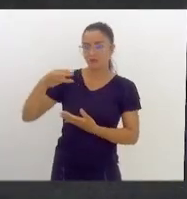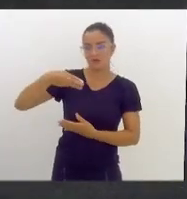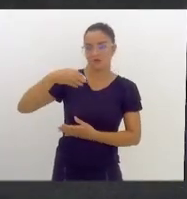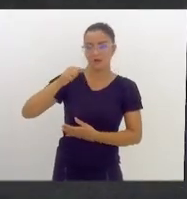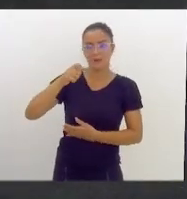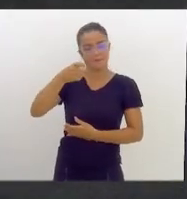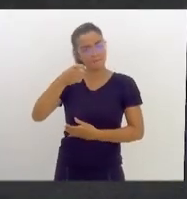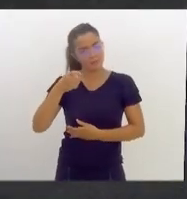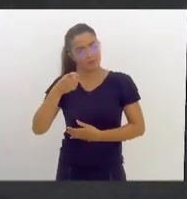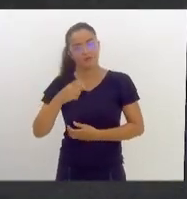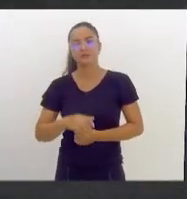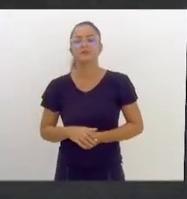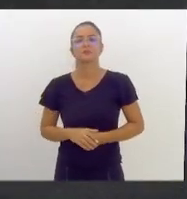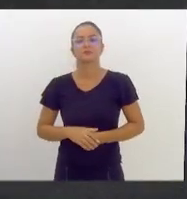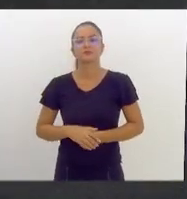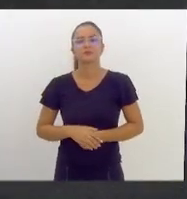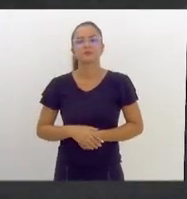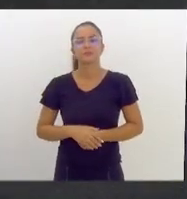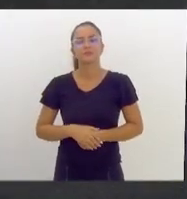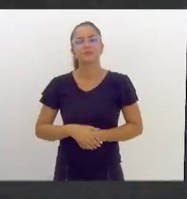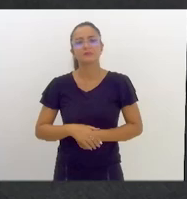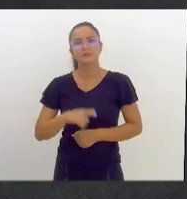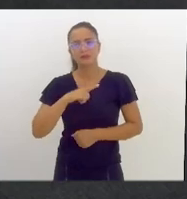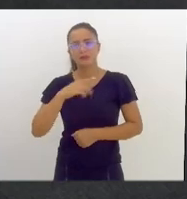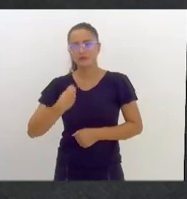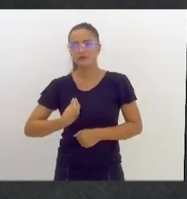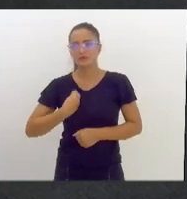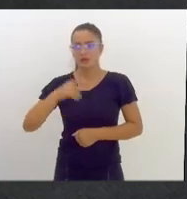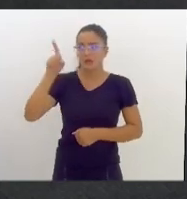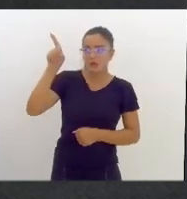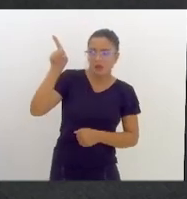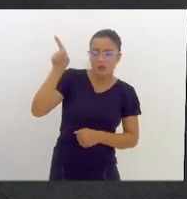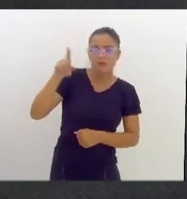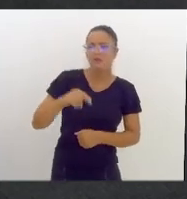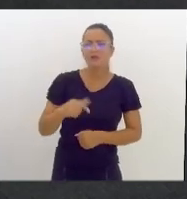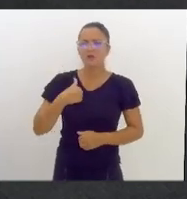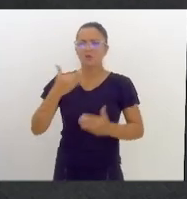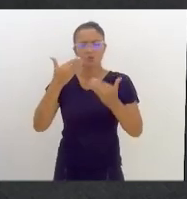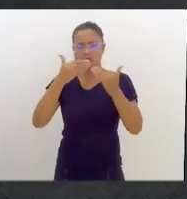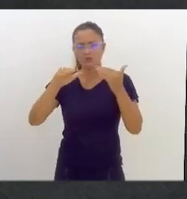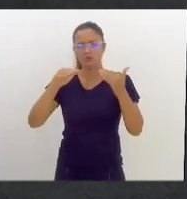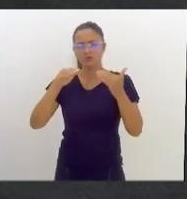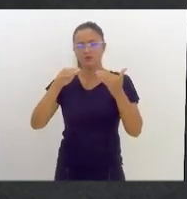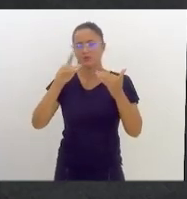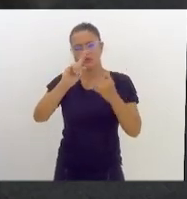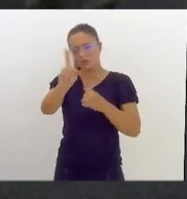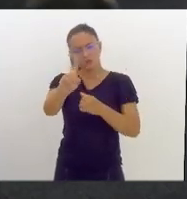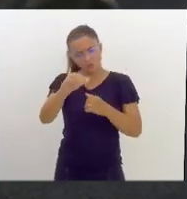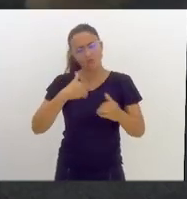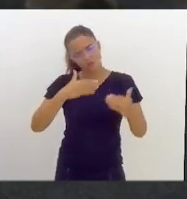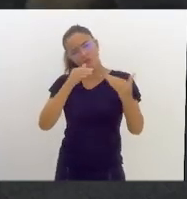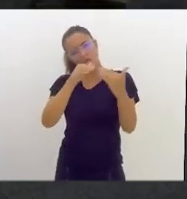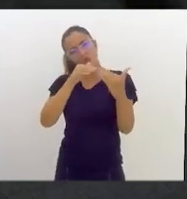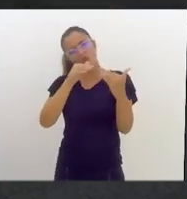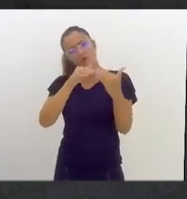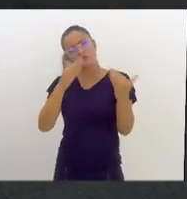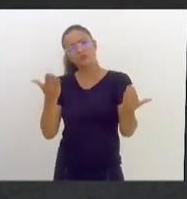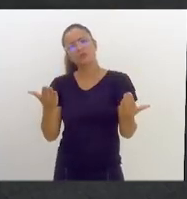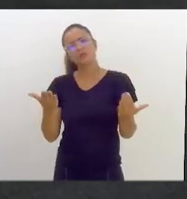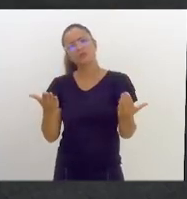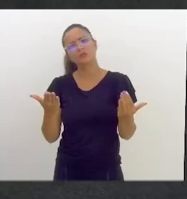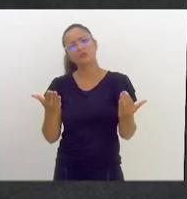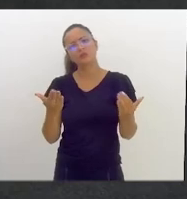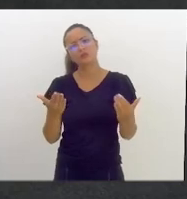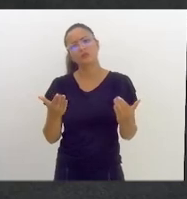no, na porta ali. Eu não discordo, não, vamos dar celeridade, pulo o primeiro e o